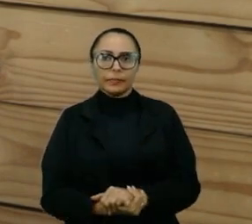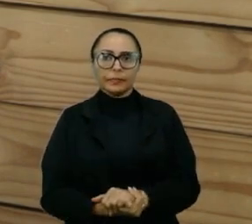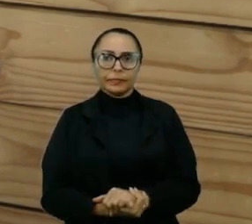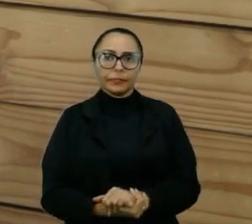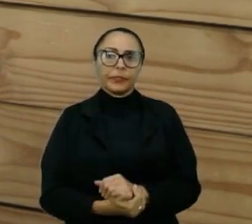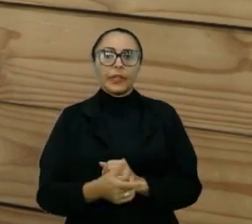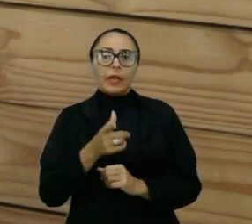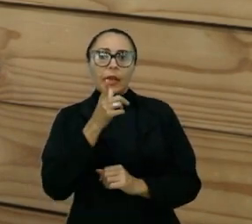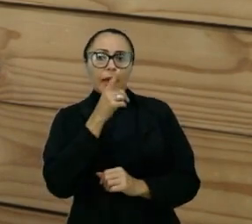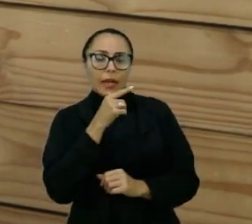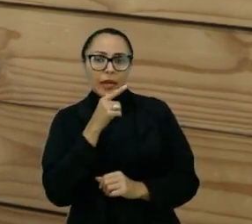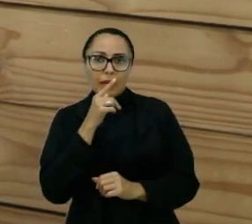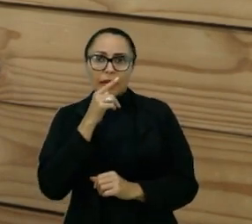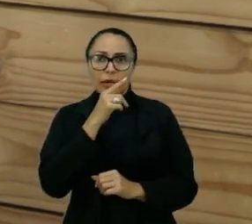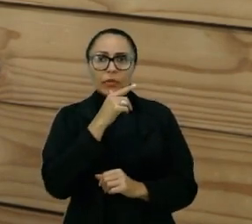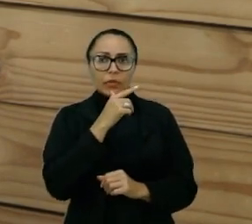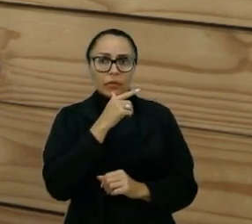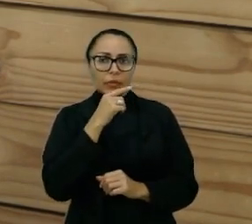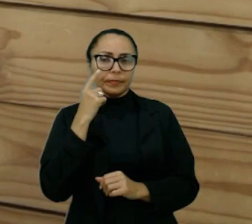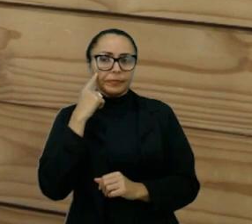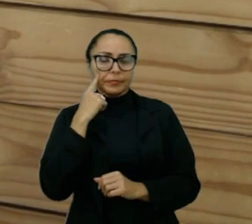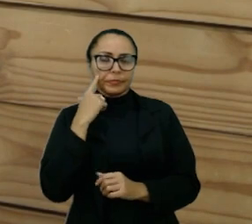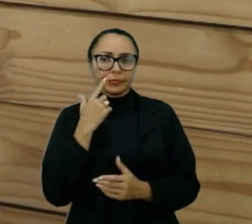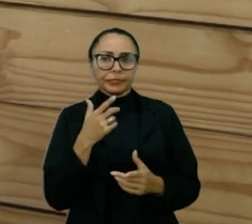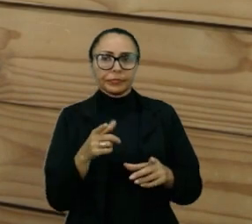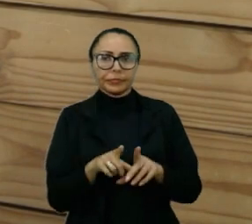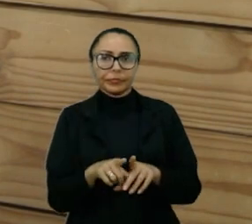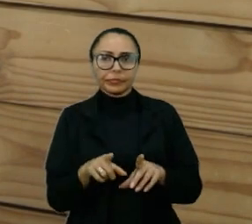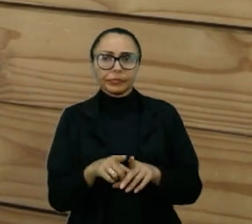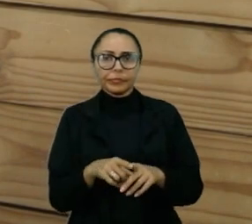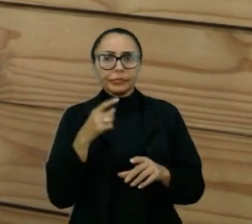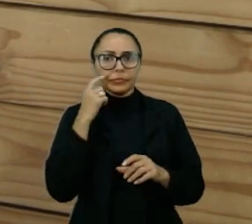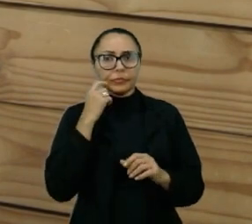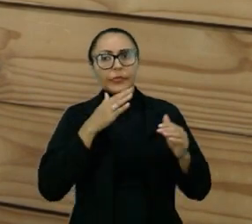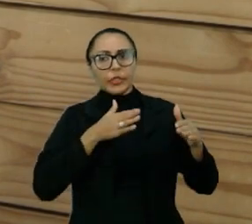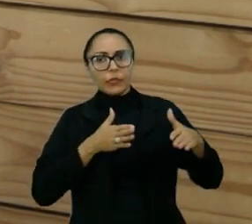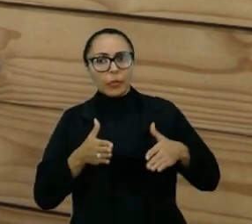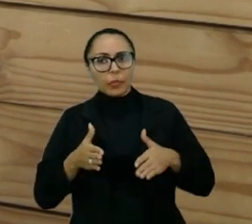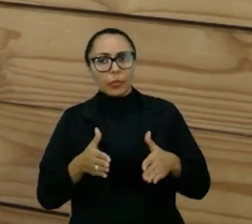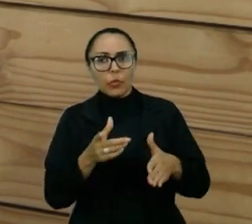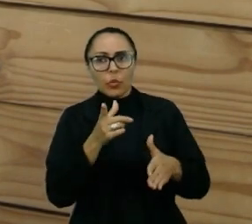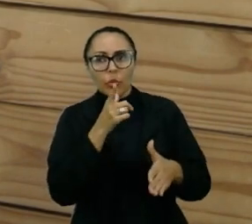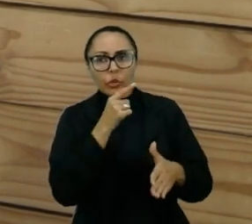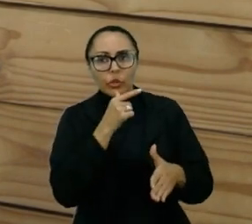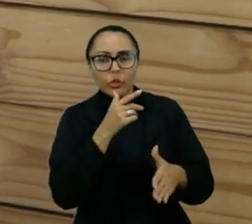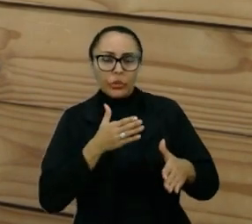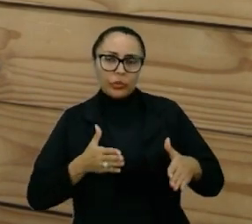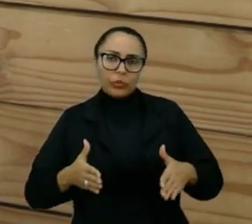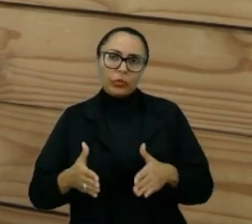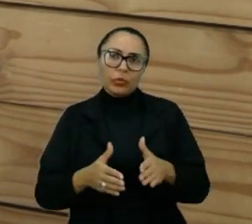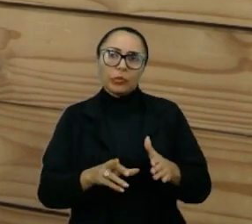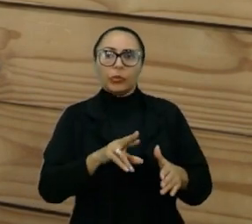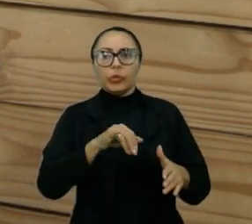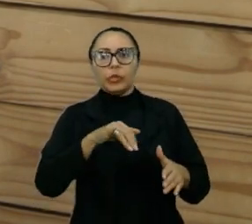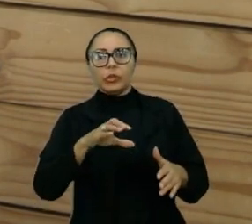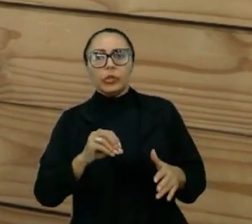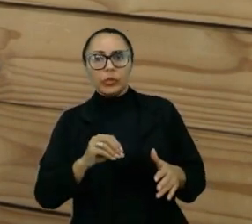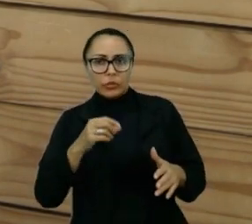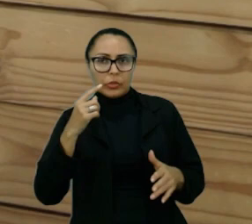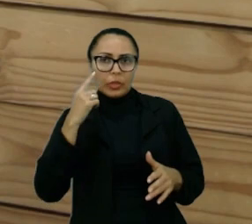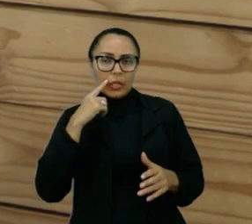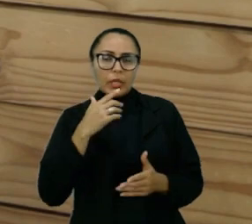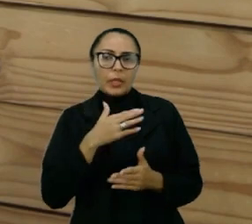que nos atinge, a água que vai para os rios, as águas que vão para nossas fontes